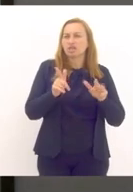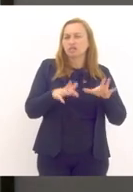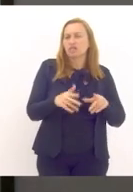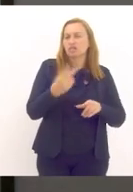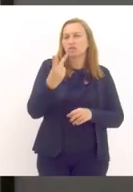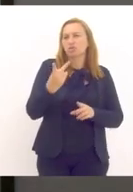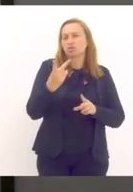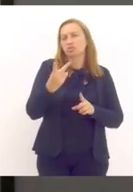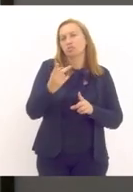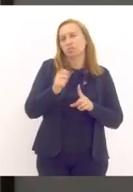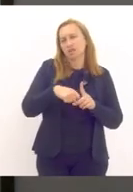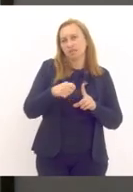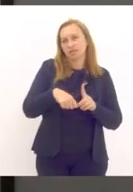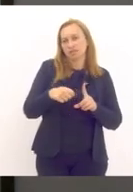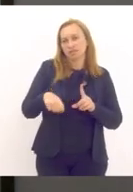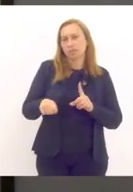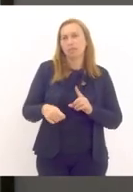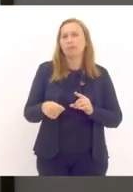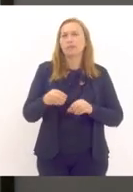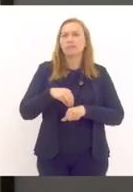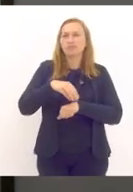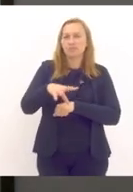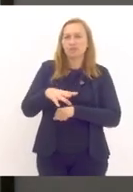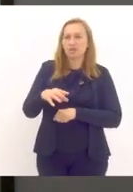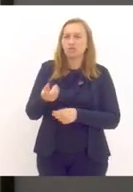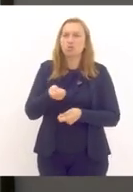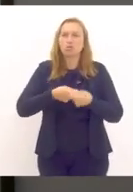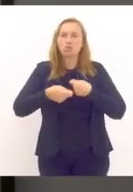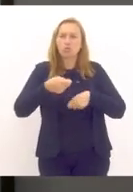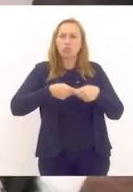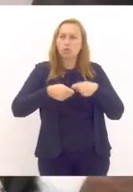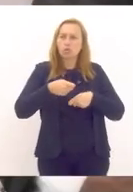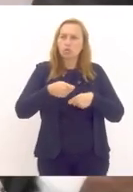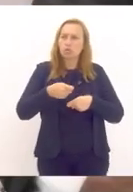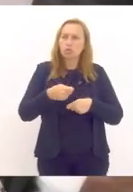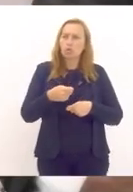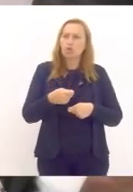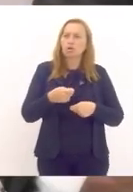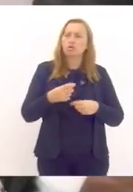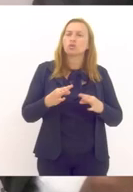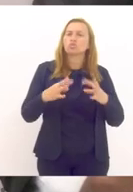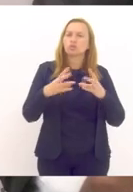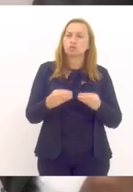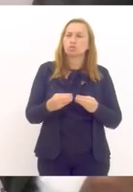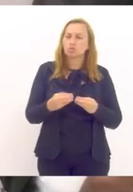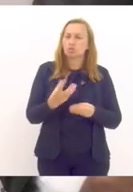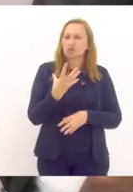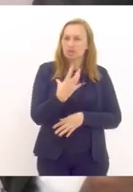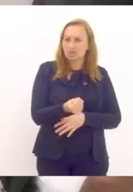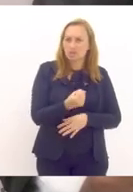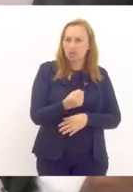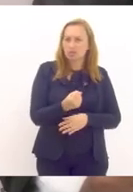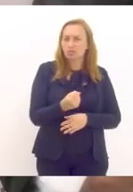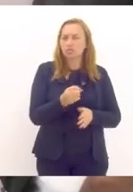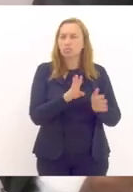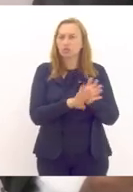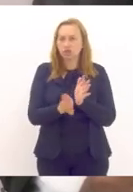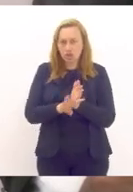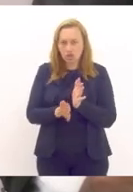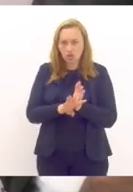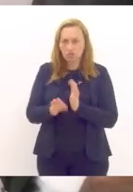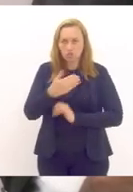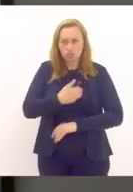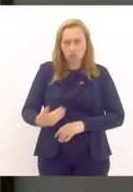Bem, ou seja, os indicadores econômicos, eles foram todos favoráveis à receita pública via de regra.